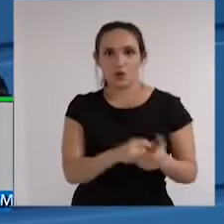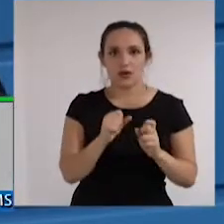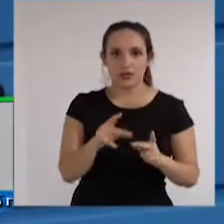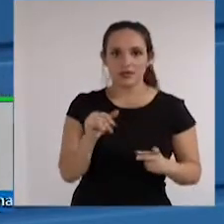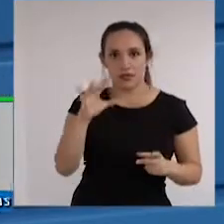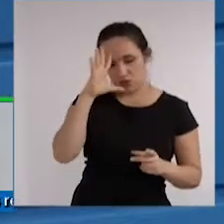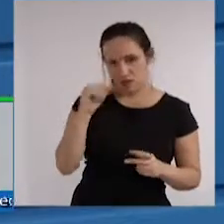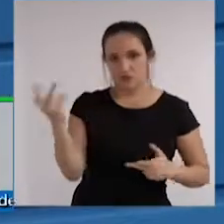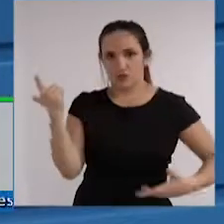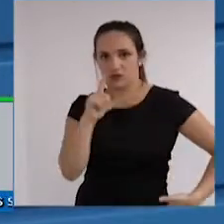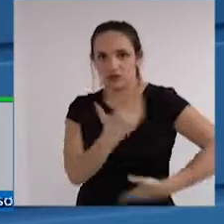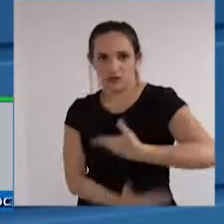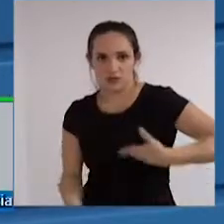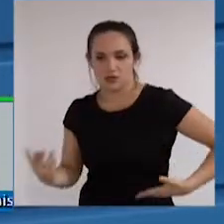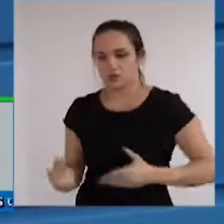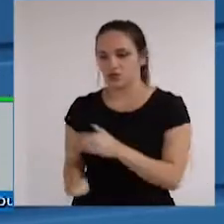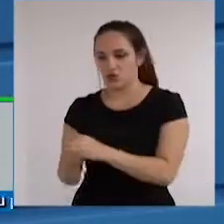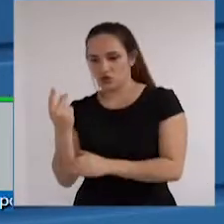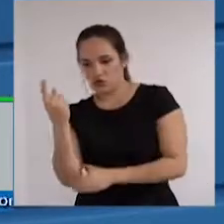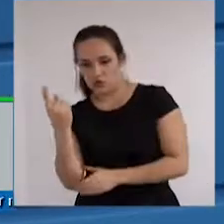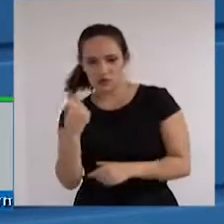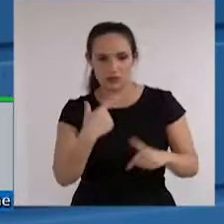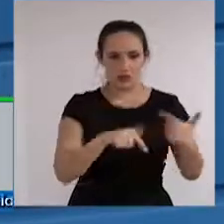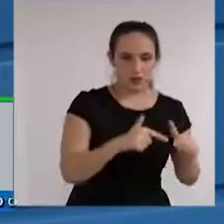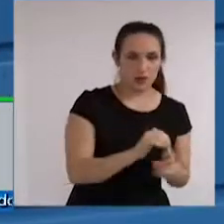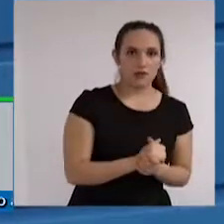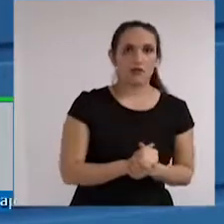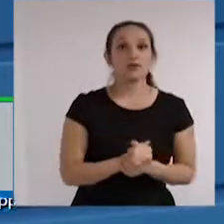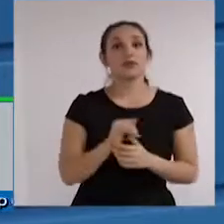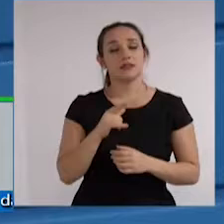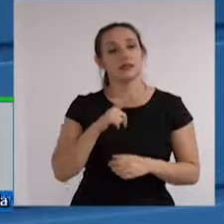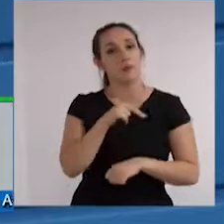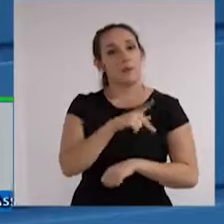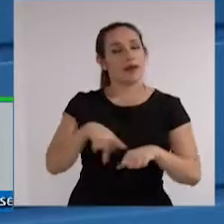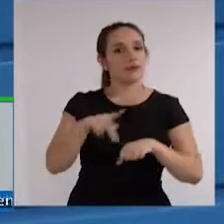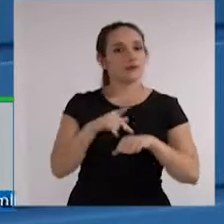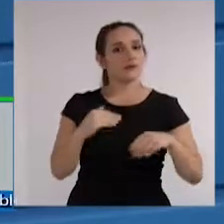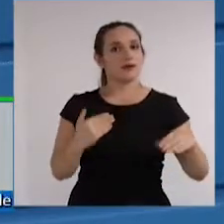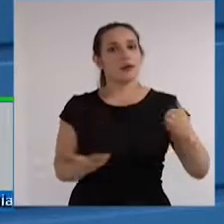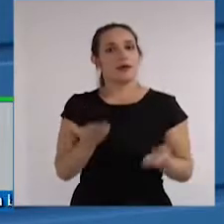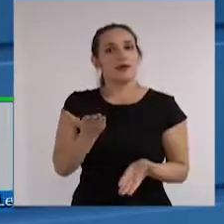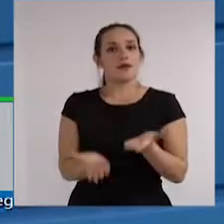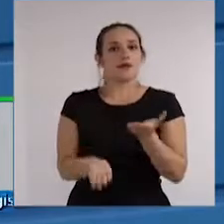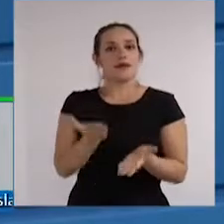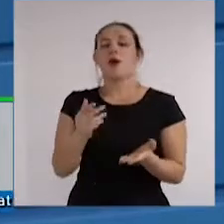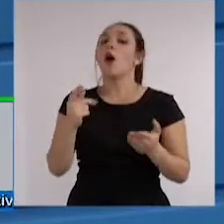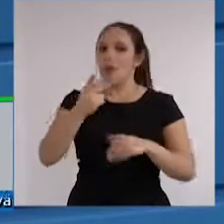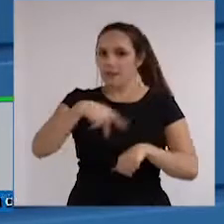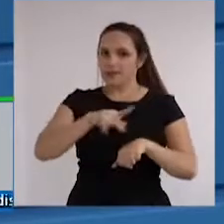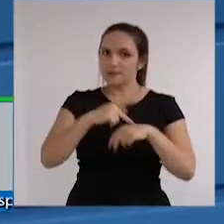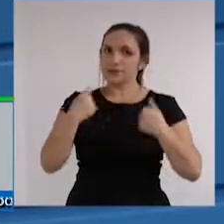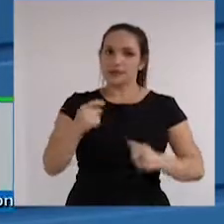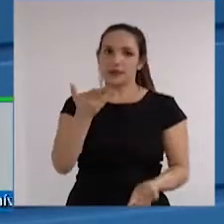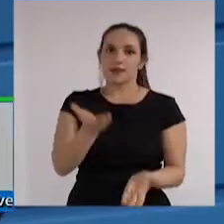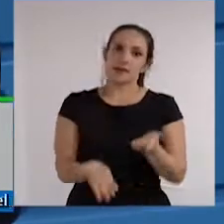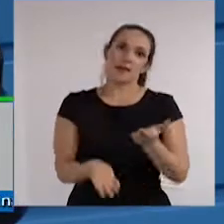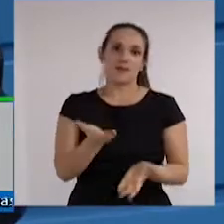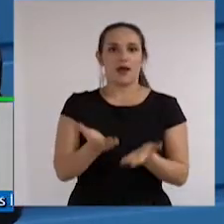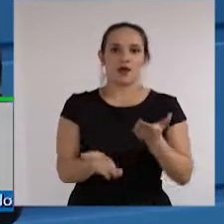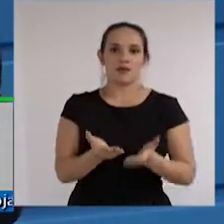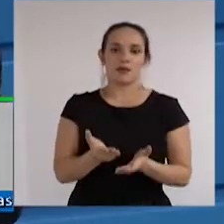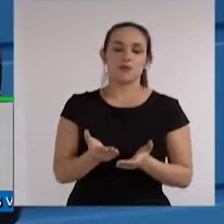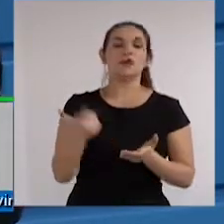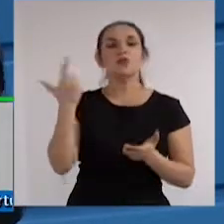juntos quando existe um país equilibrado também. Porque o país tem que estar equilibrado para que as leis